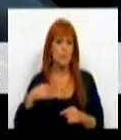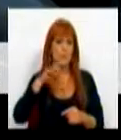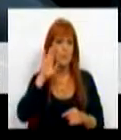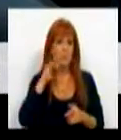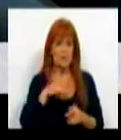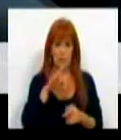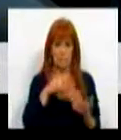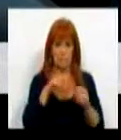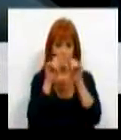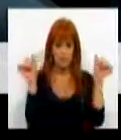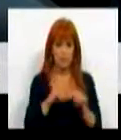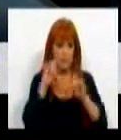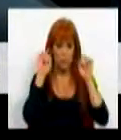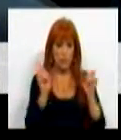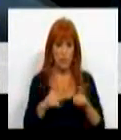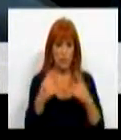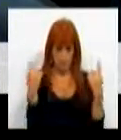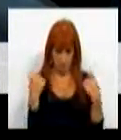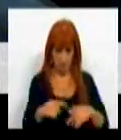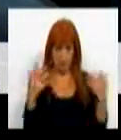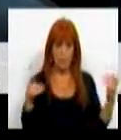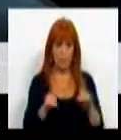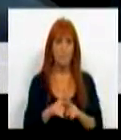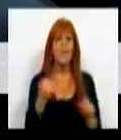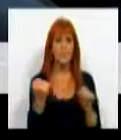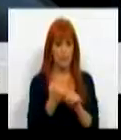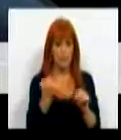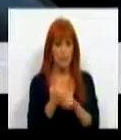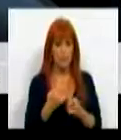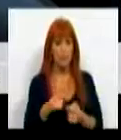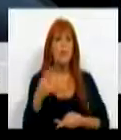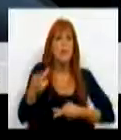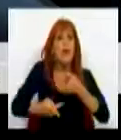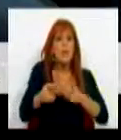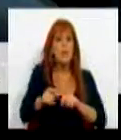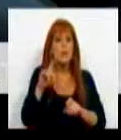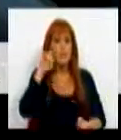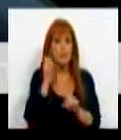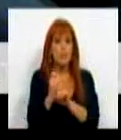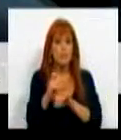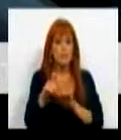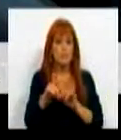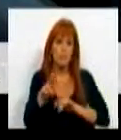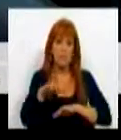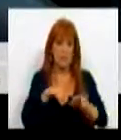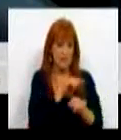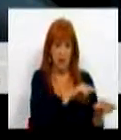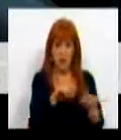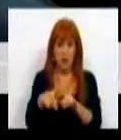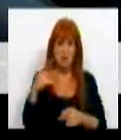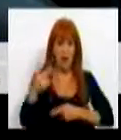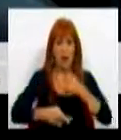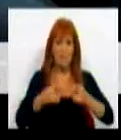sabermos que os sistemas de controlo existem, que funcionam e que a avaliação que a supervisão pode fazer deles é